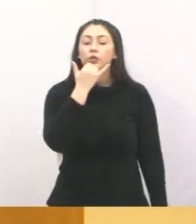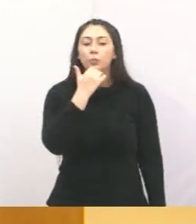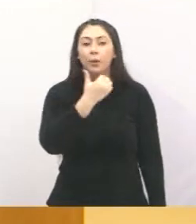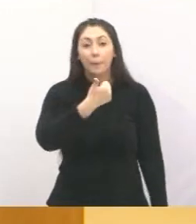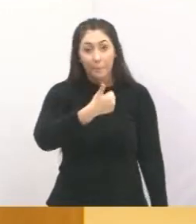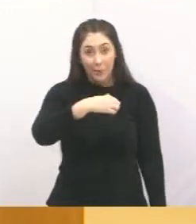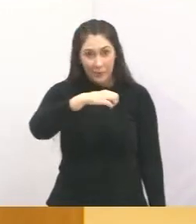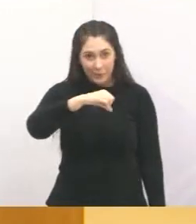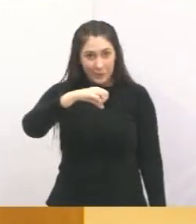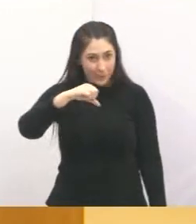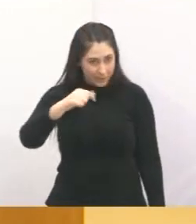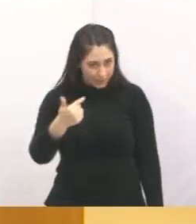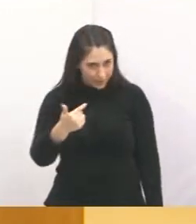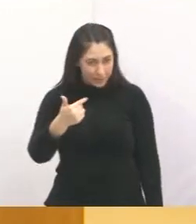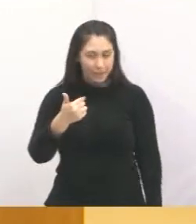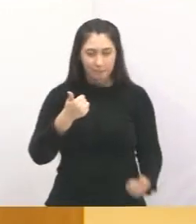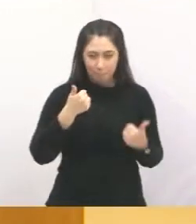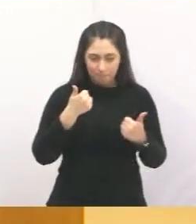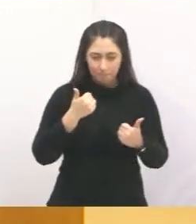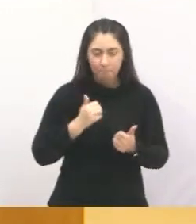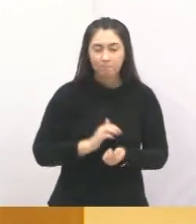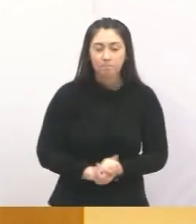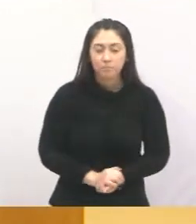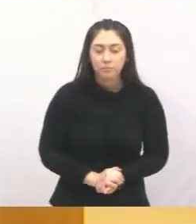1992, desculpa. Bom,